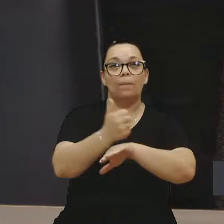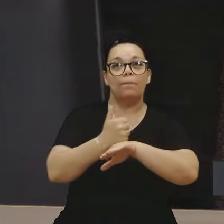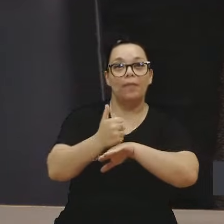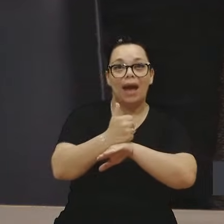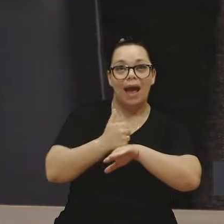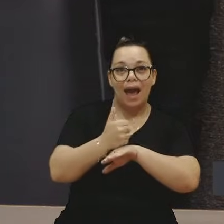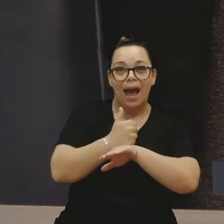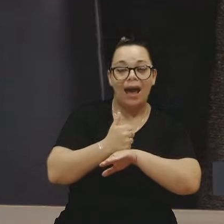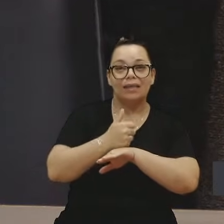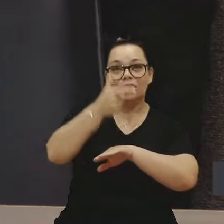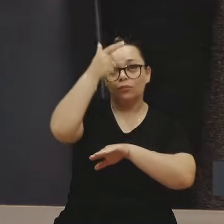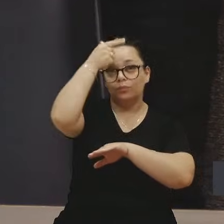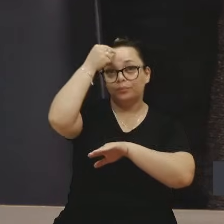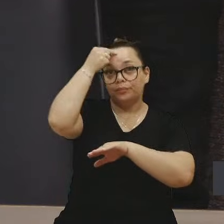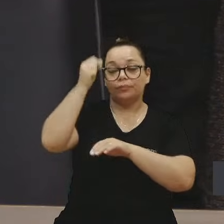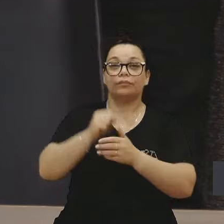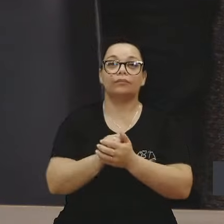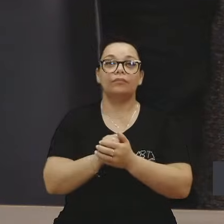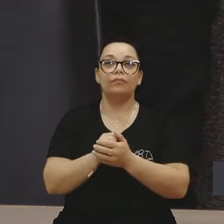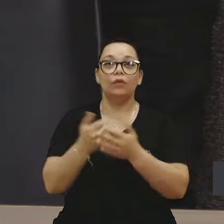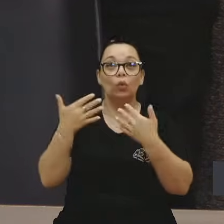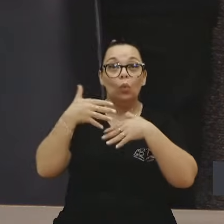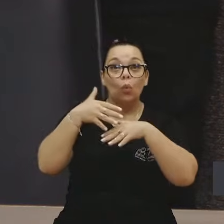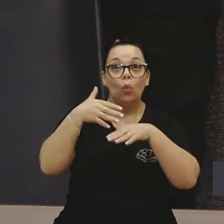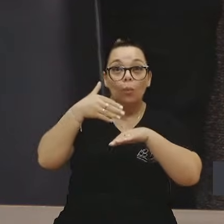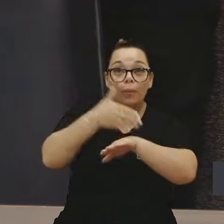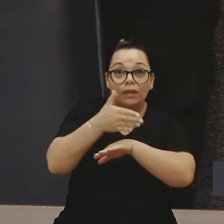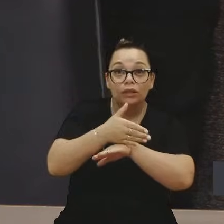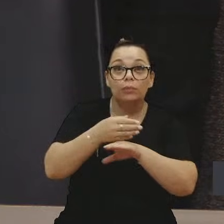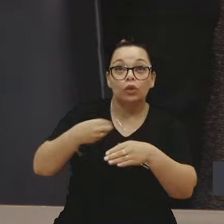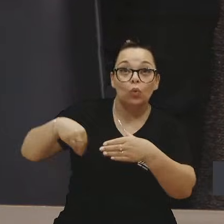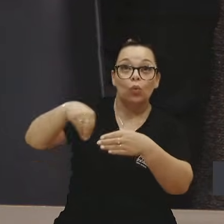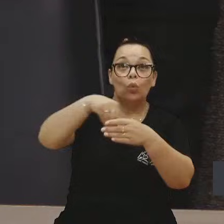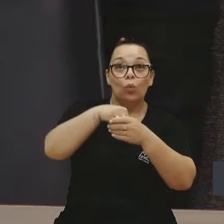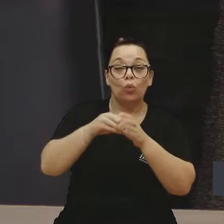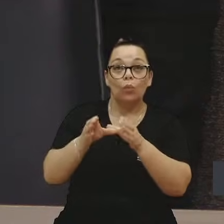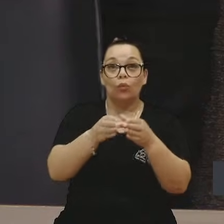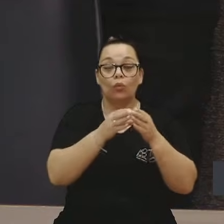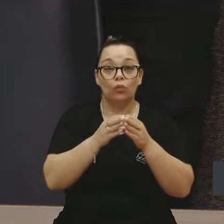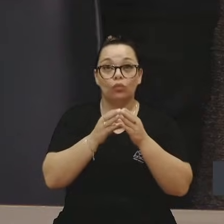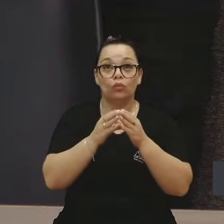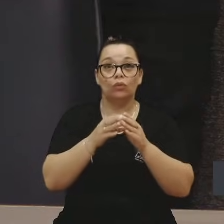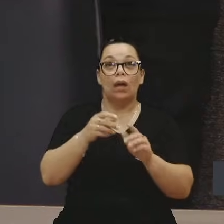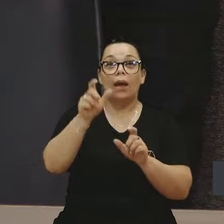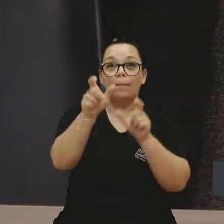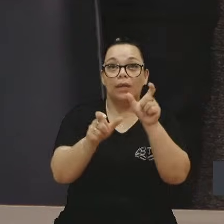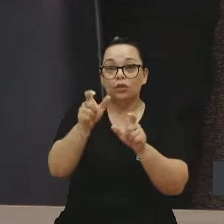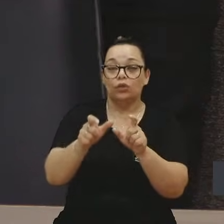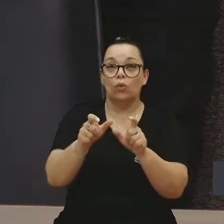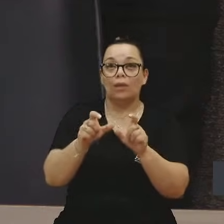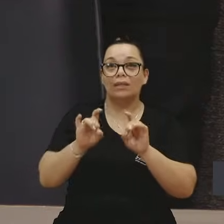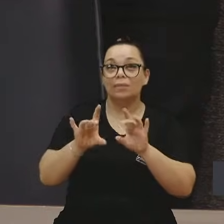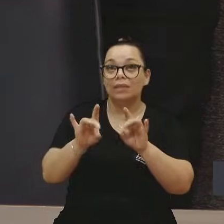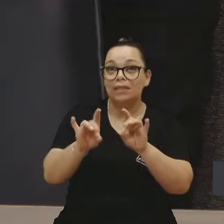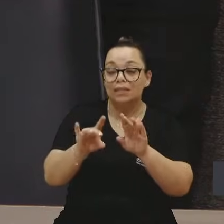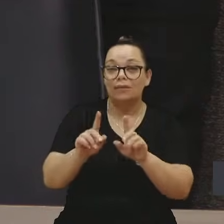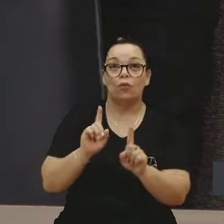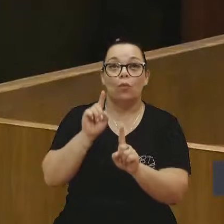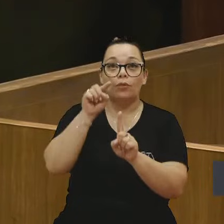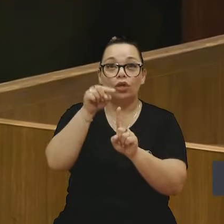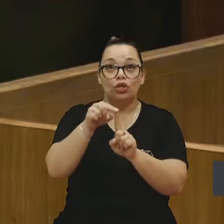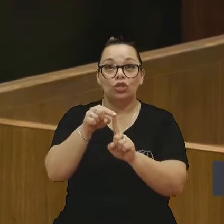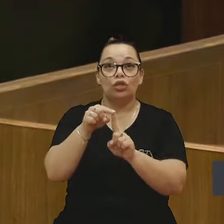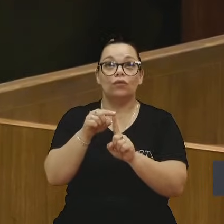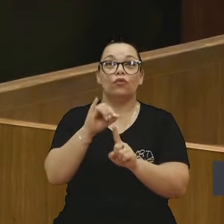à graduação. Integra o Núcleo de Atendimento a Pessoas com Necessidades Educacionais Específicas do